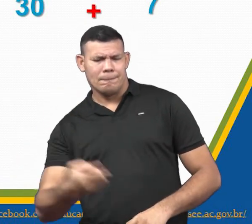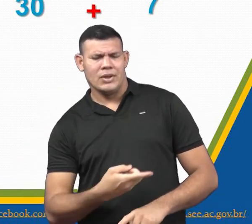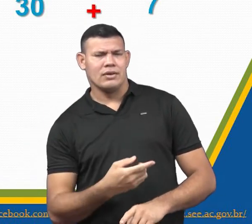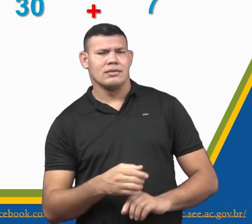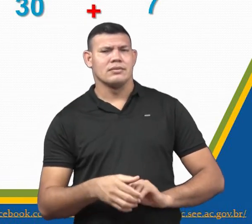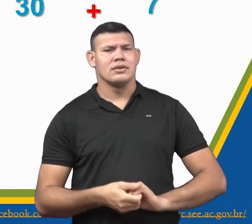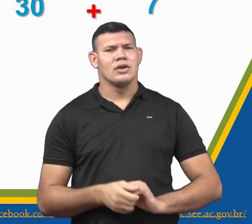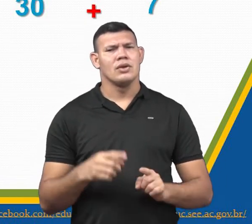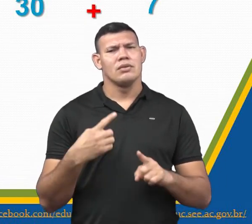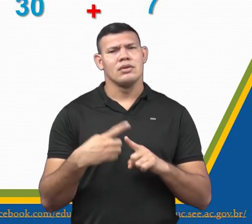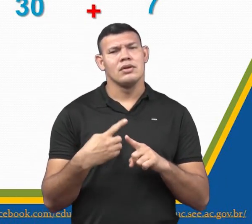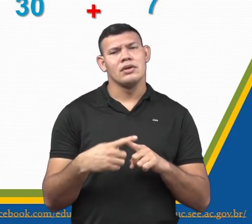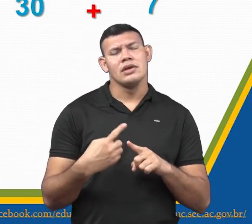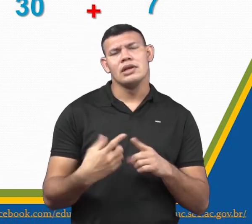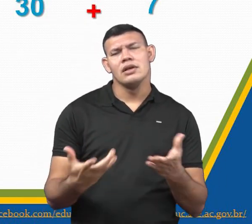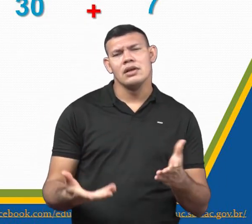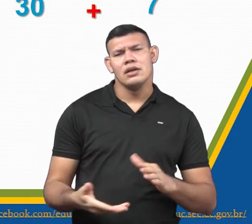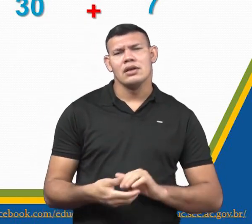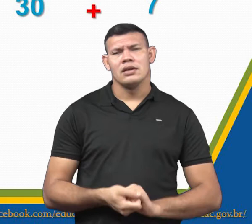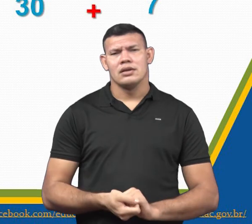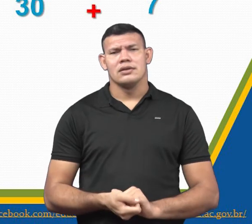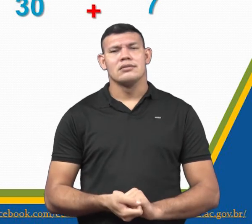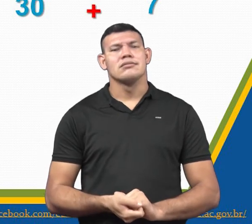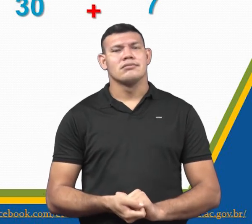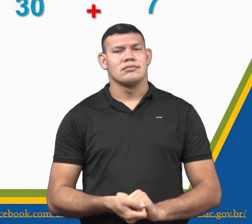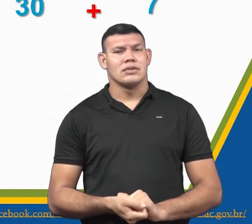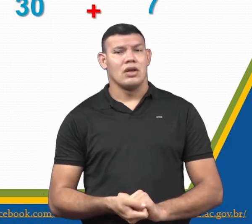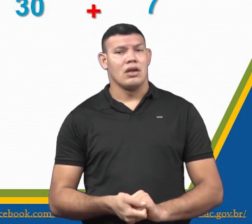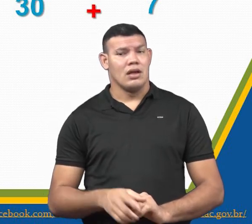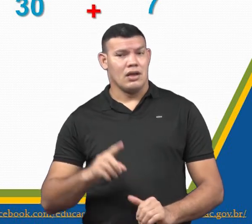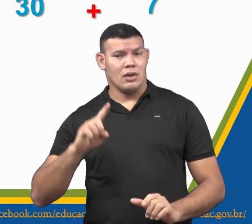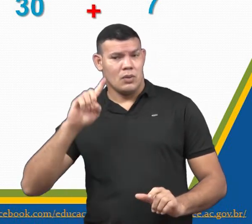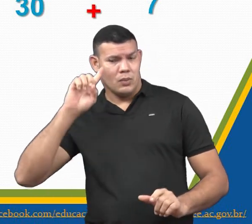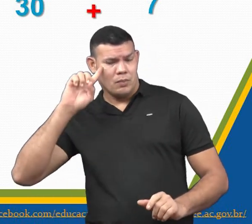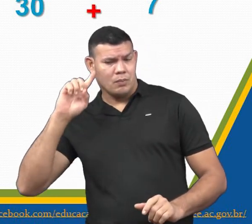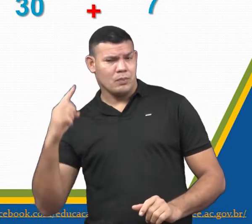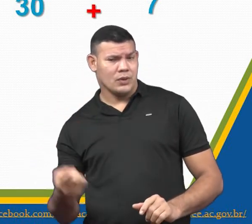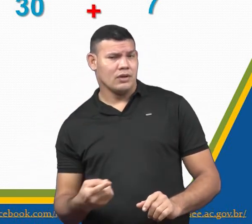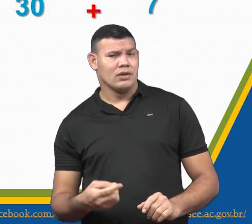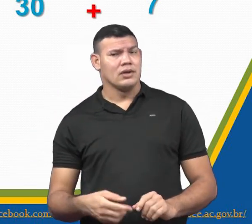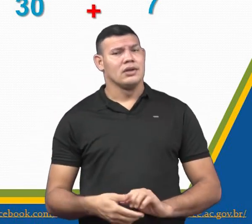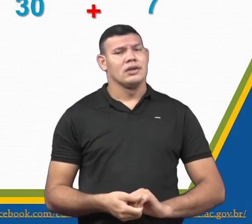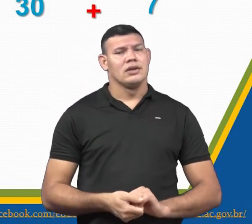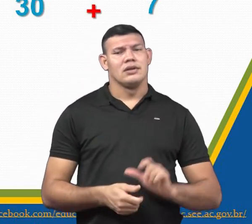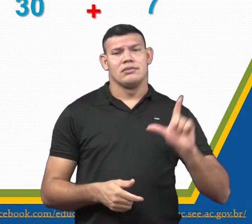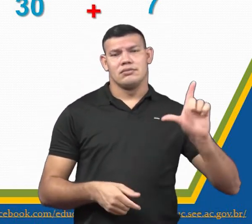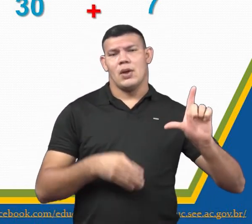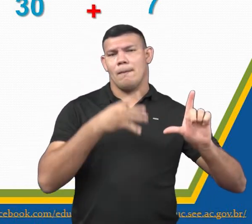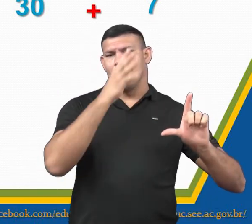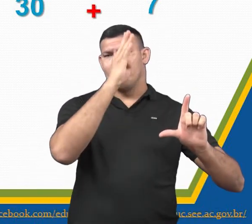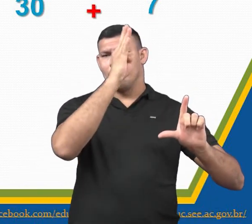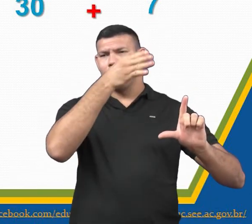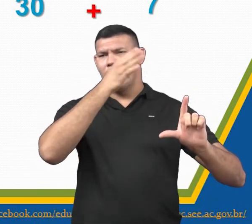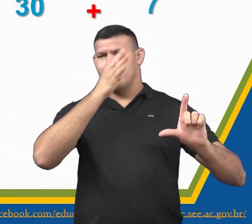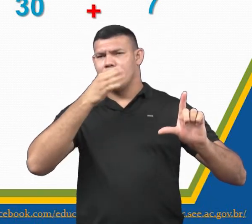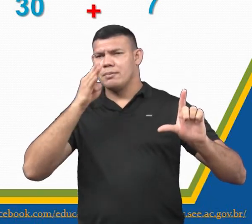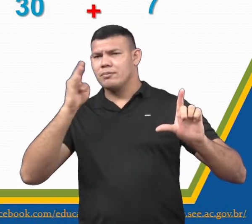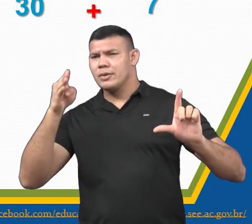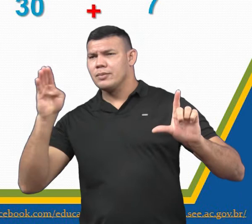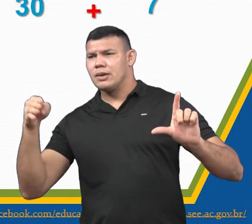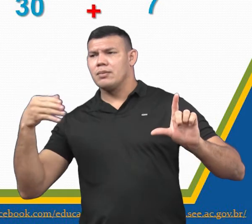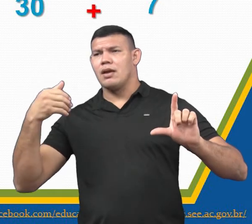quê? Porque ele está aqui no mesmo lugar desse 4. Se nós tirarmos